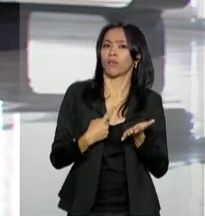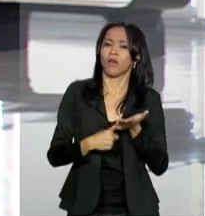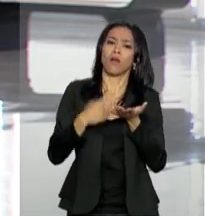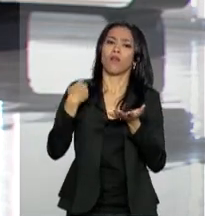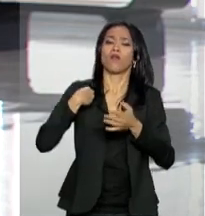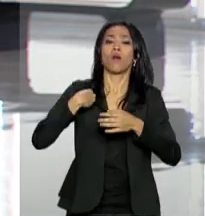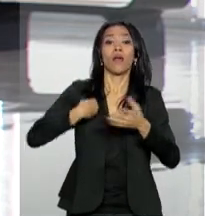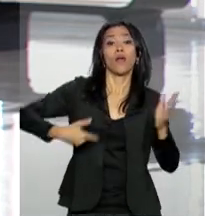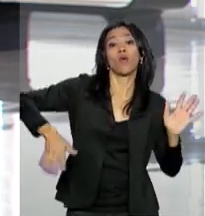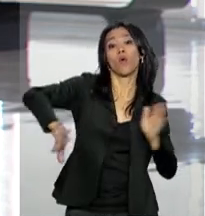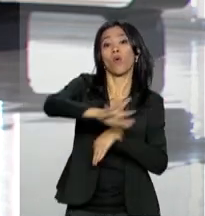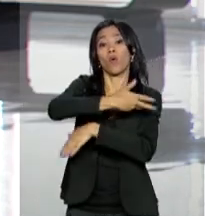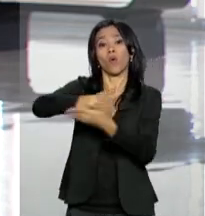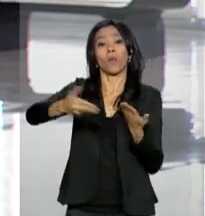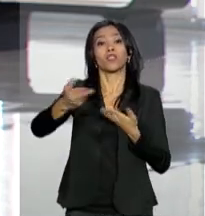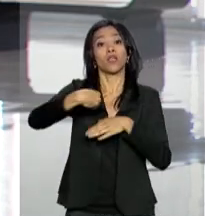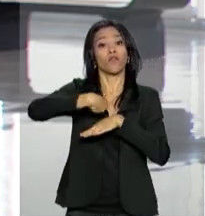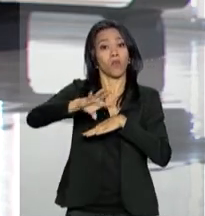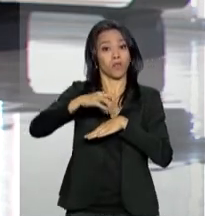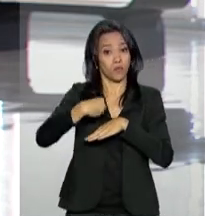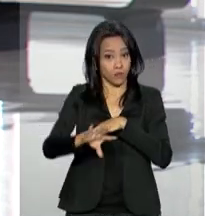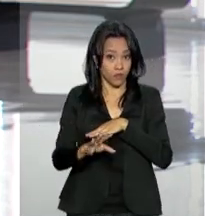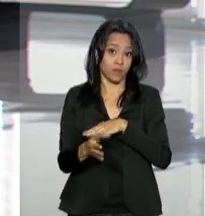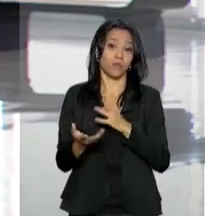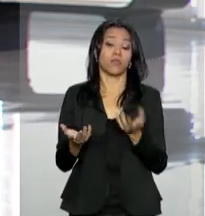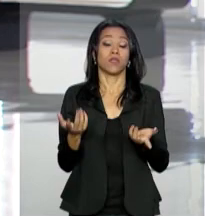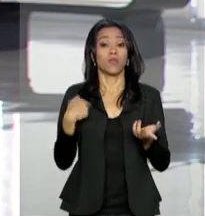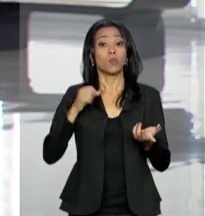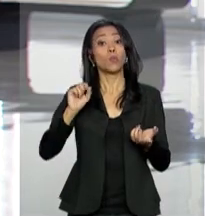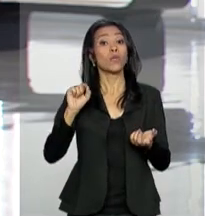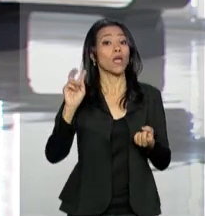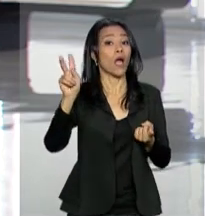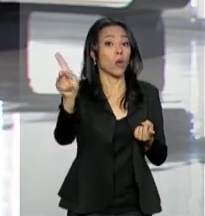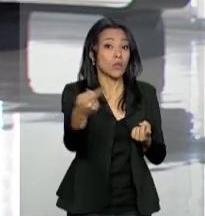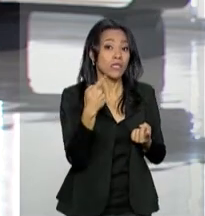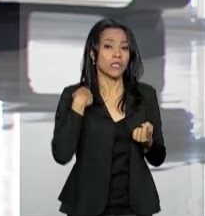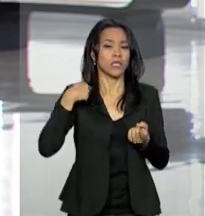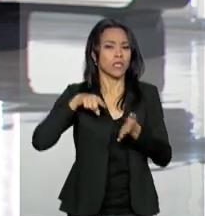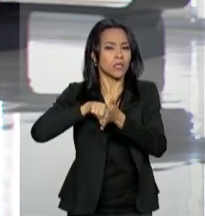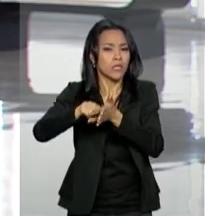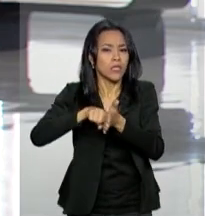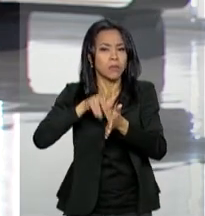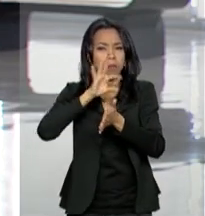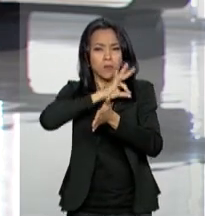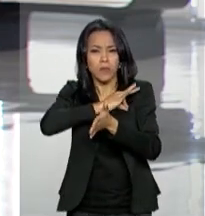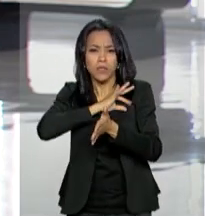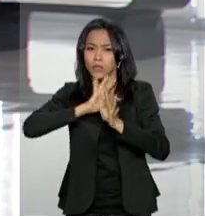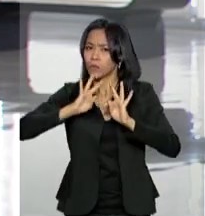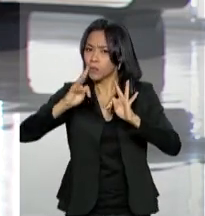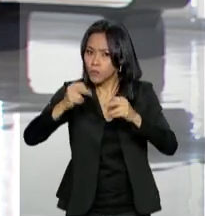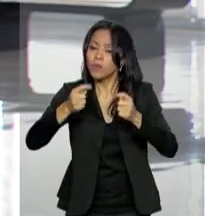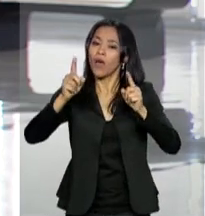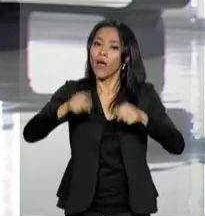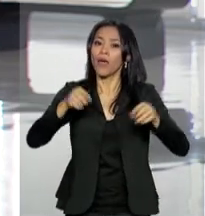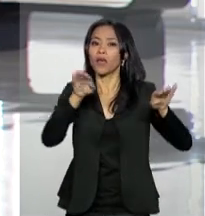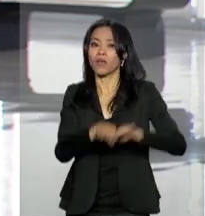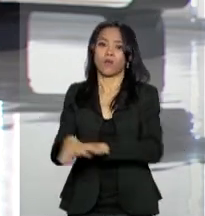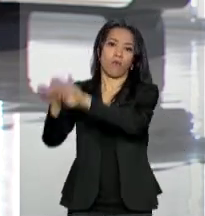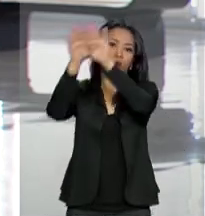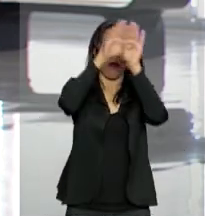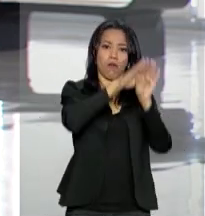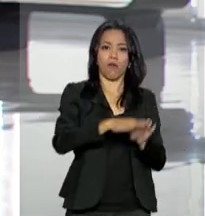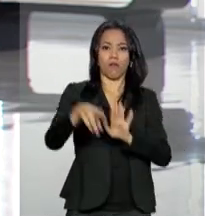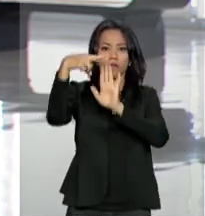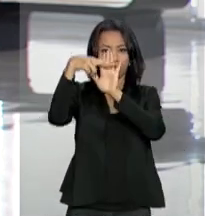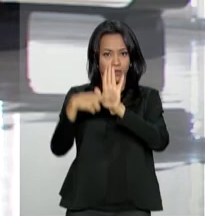informações os registros de ocorrências e investigações passam agora a ser padronizados